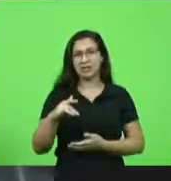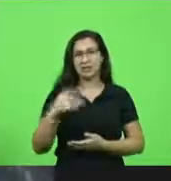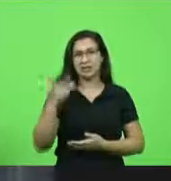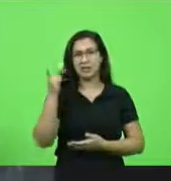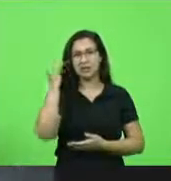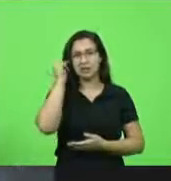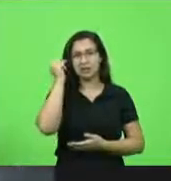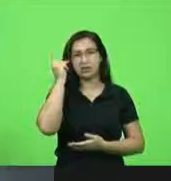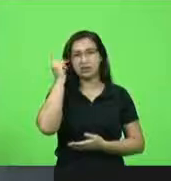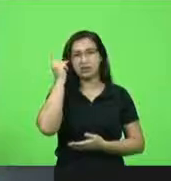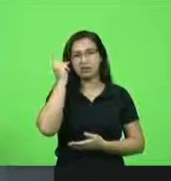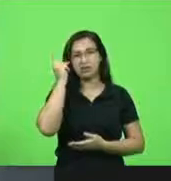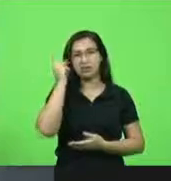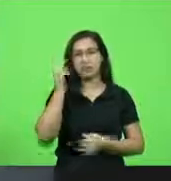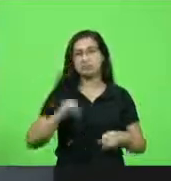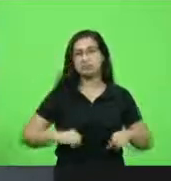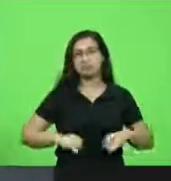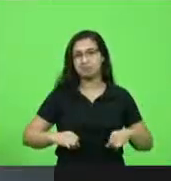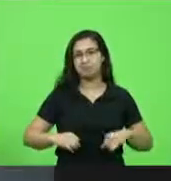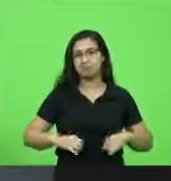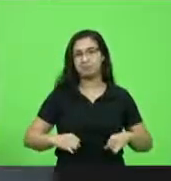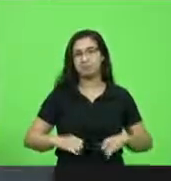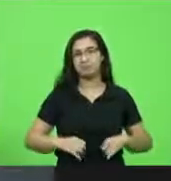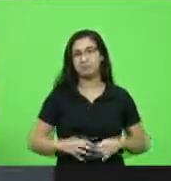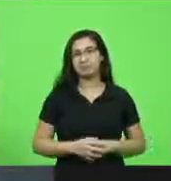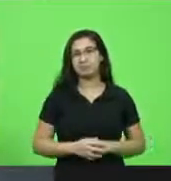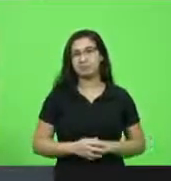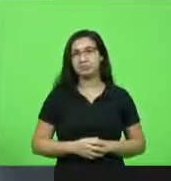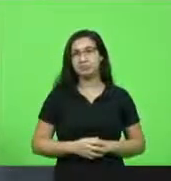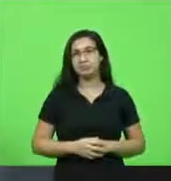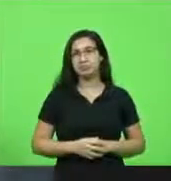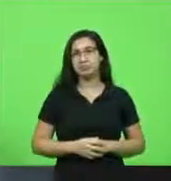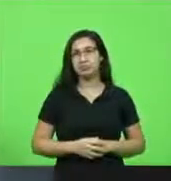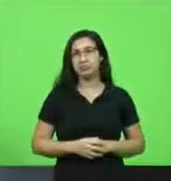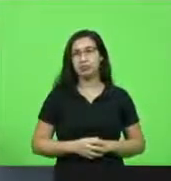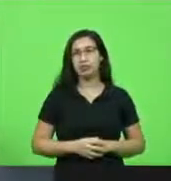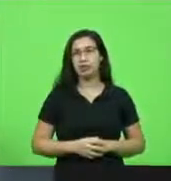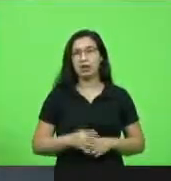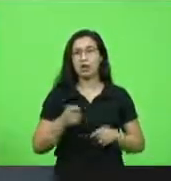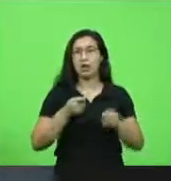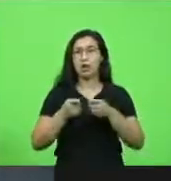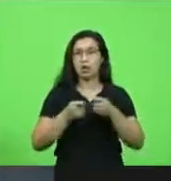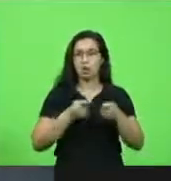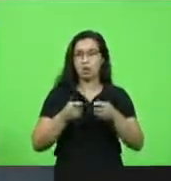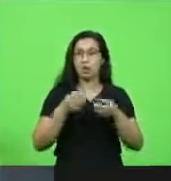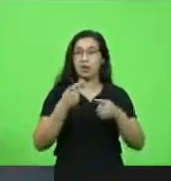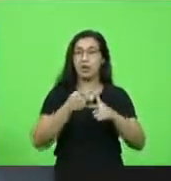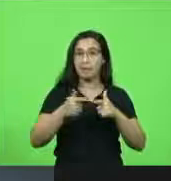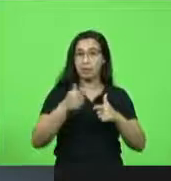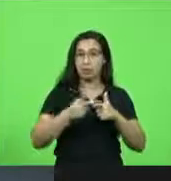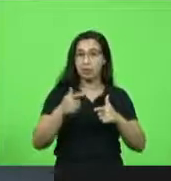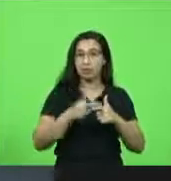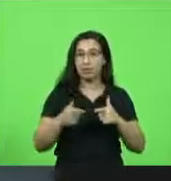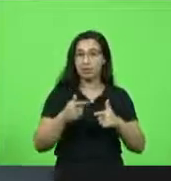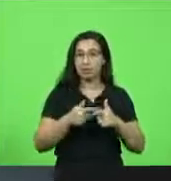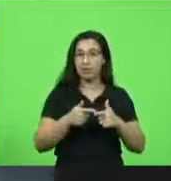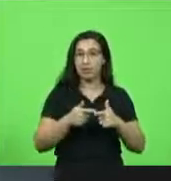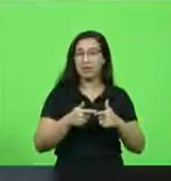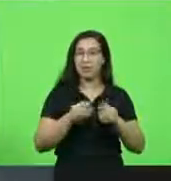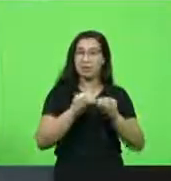tem mexido com o emocionais das pessoas. A crise, uma crise aguda, agônica na economia, tem mexido com emocionais, mas nós